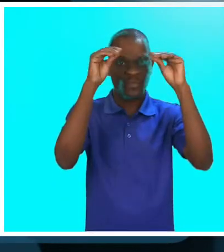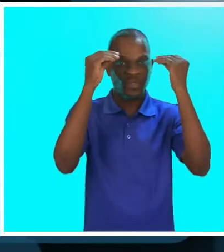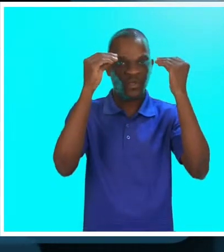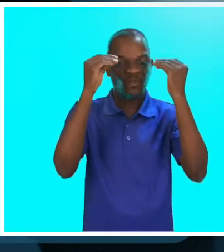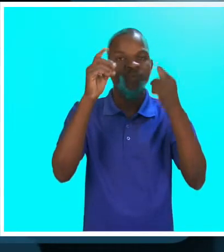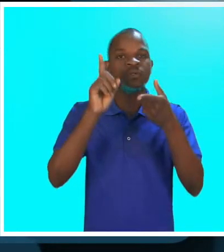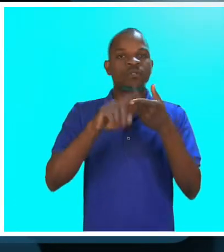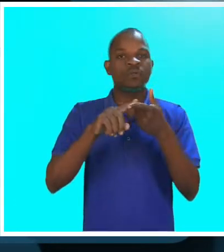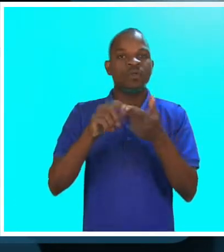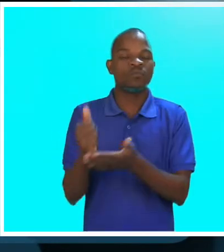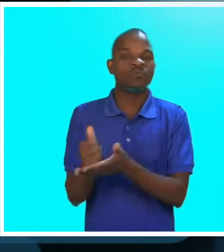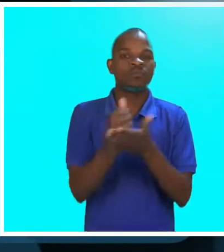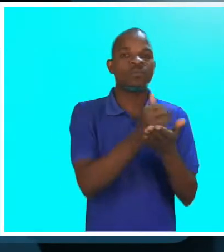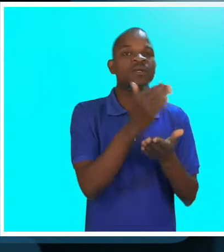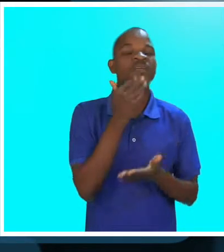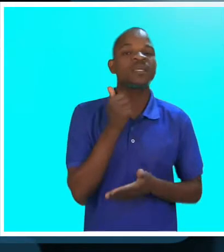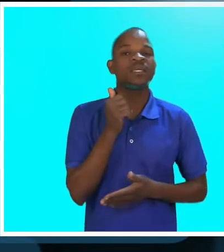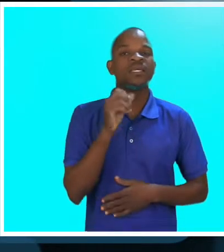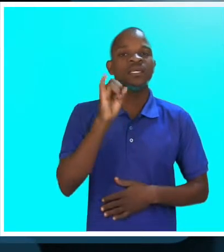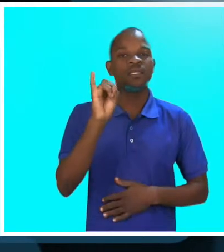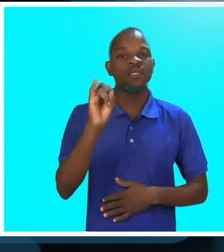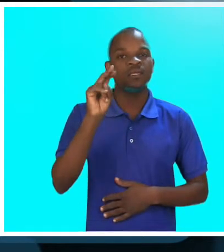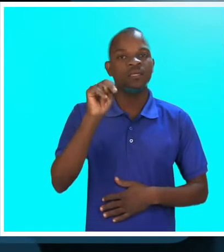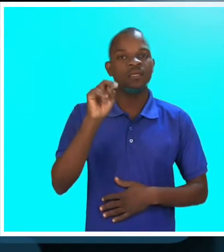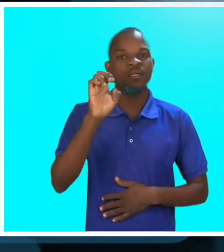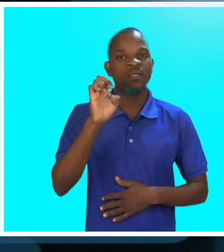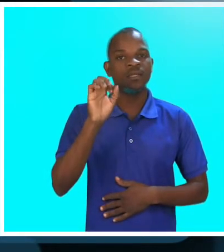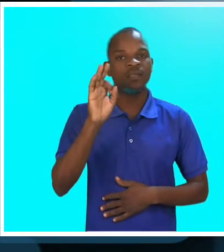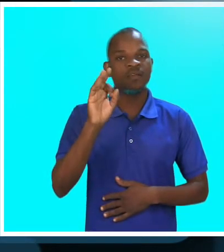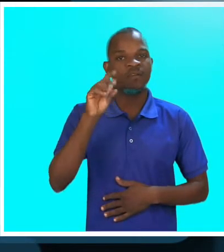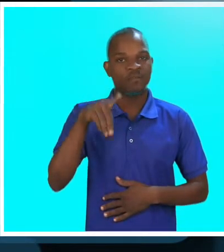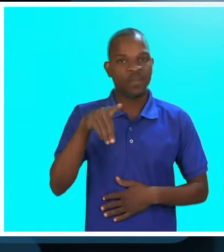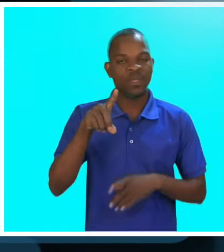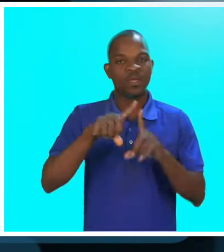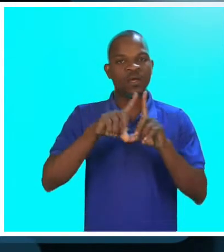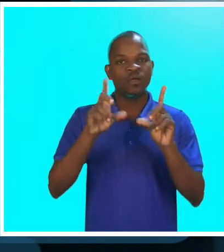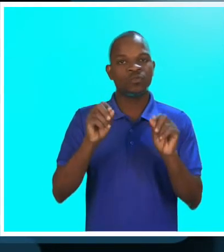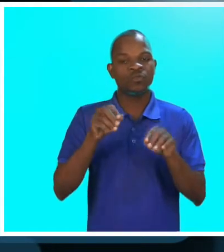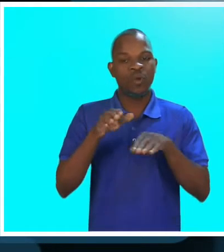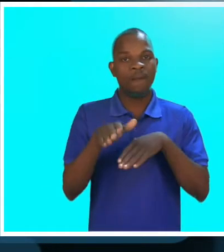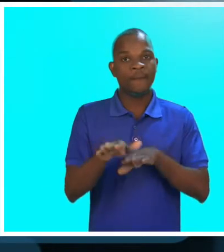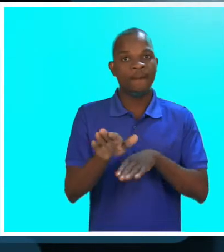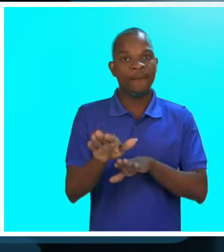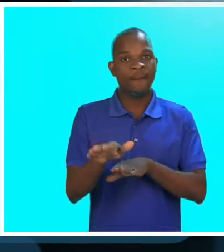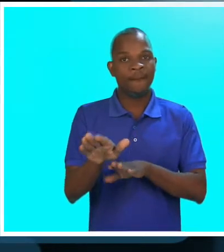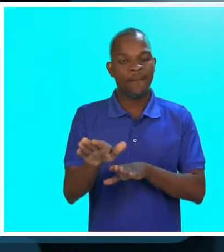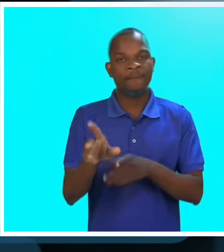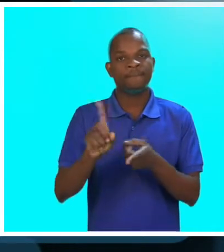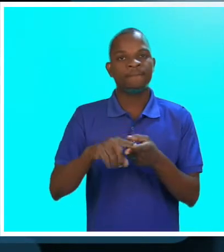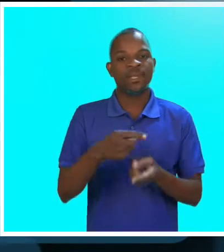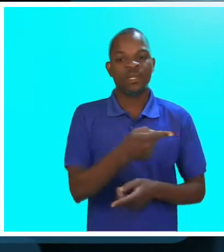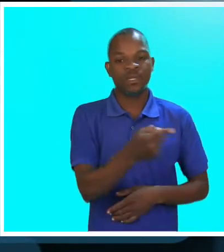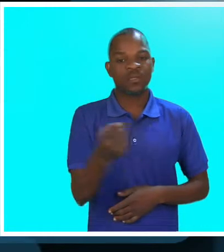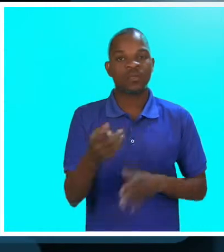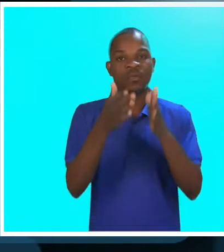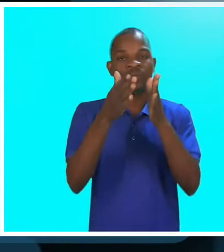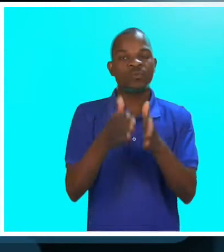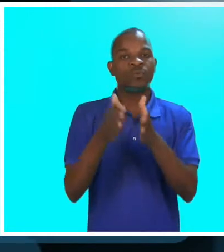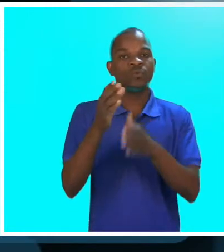apoiada pelo mestre na altura e de corte e costura onde os mesmos